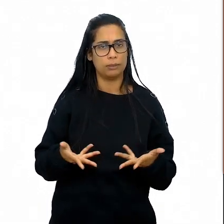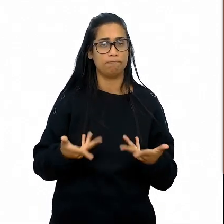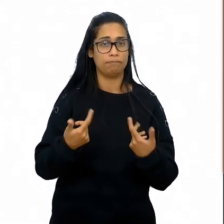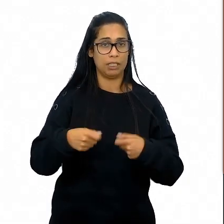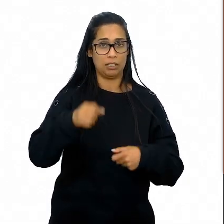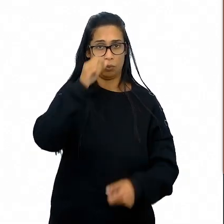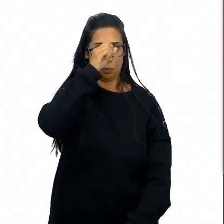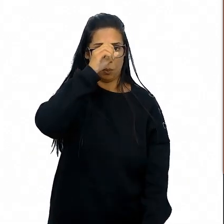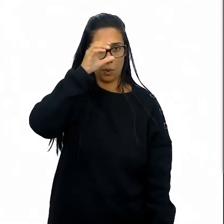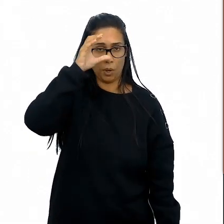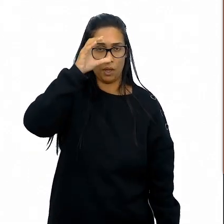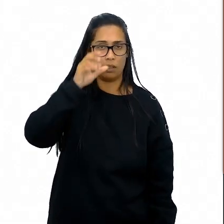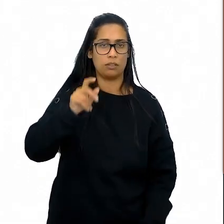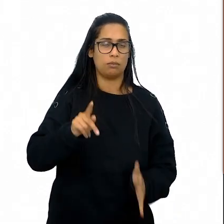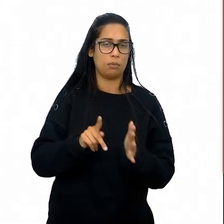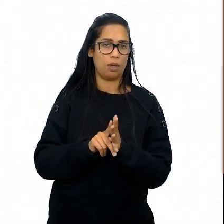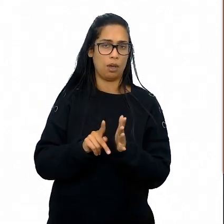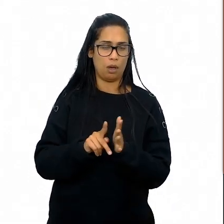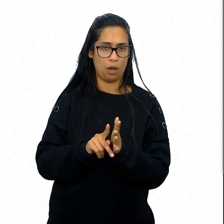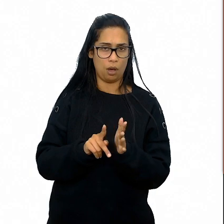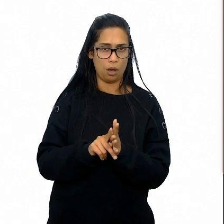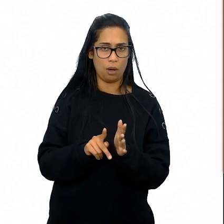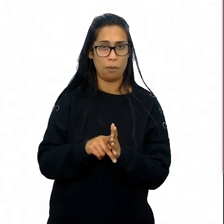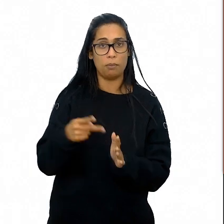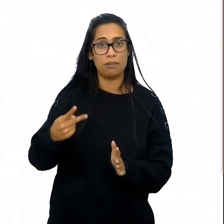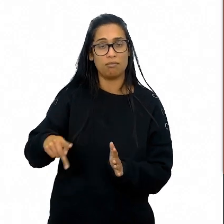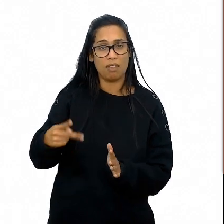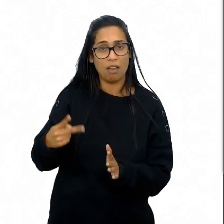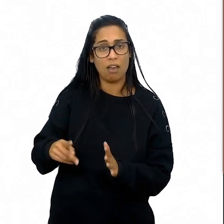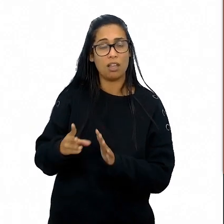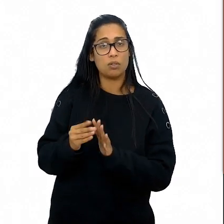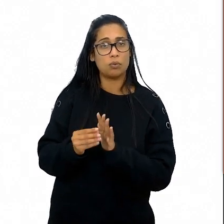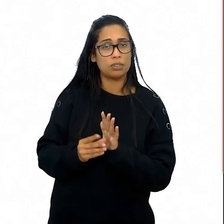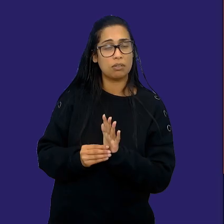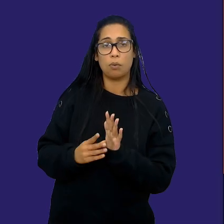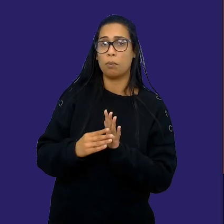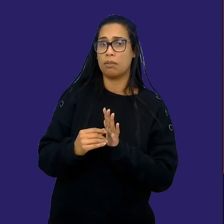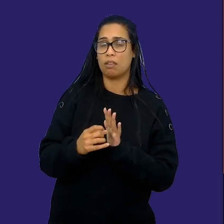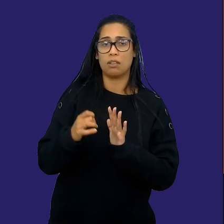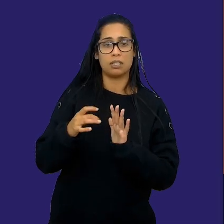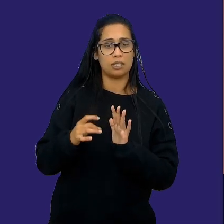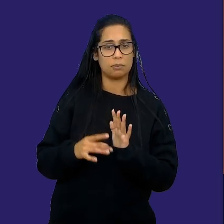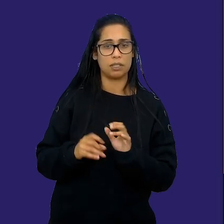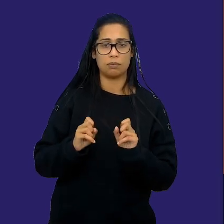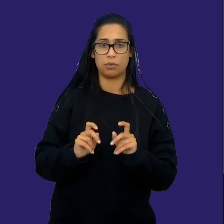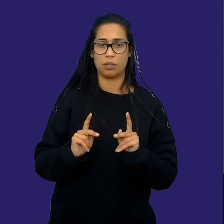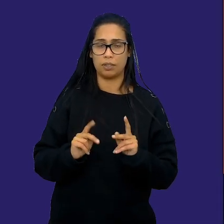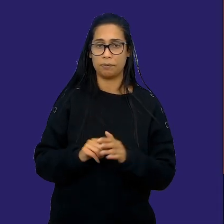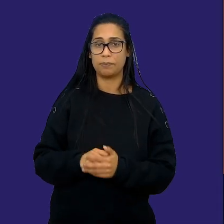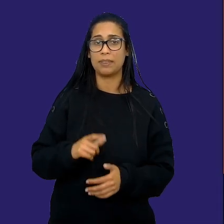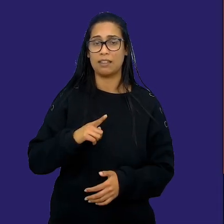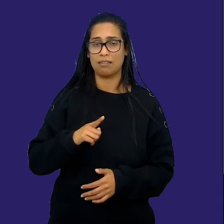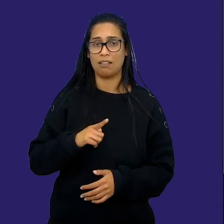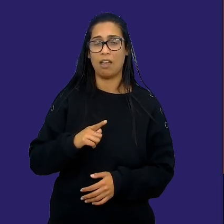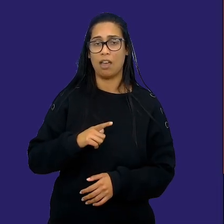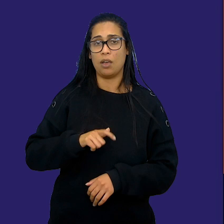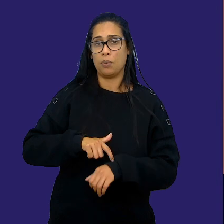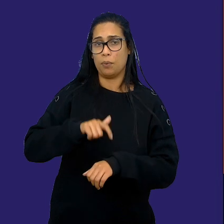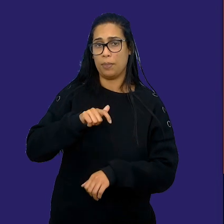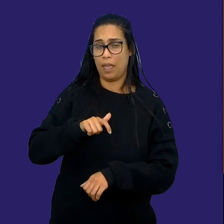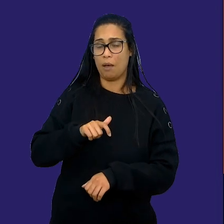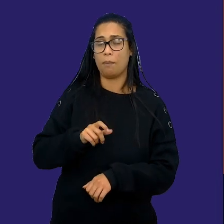esse conhecimento horizontal do conteúdo ele se faz extremamente importante também E aí então